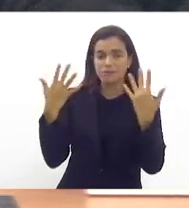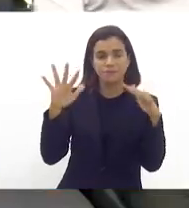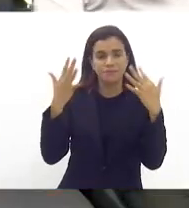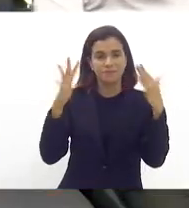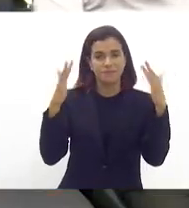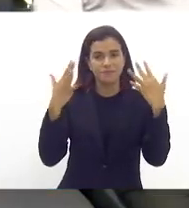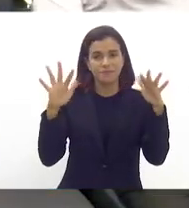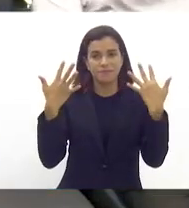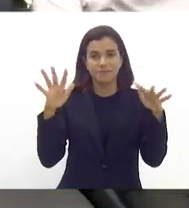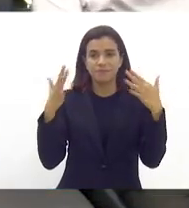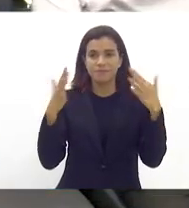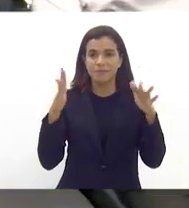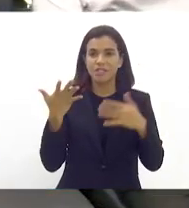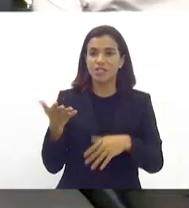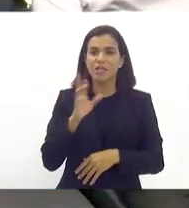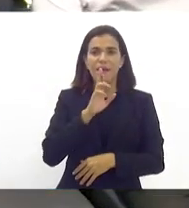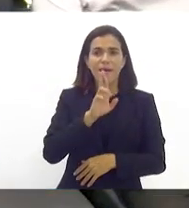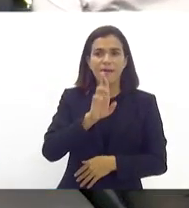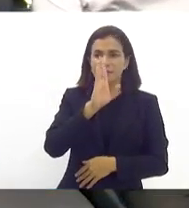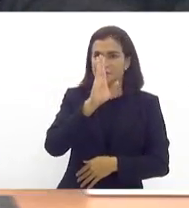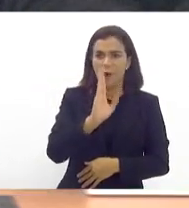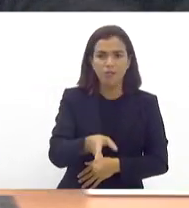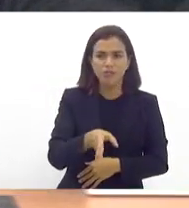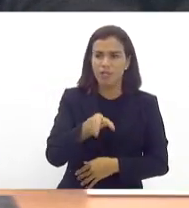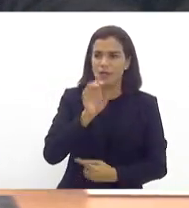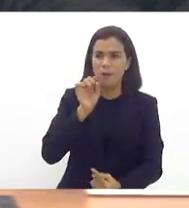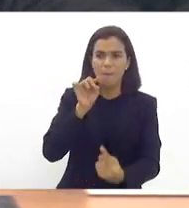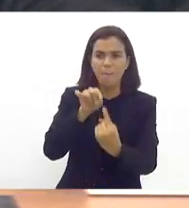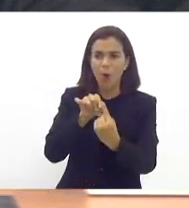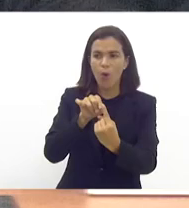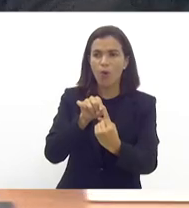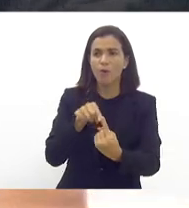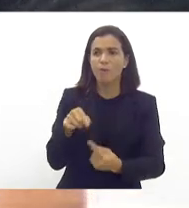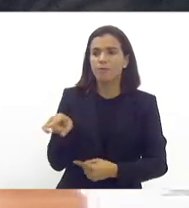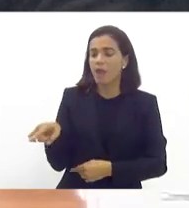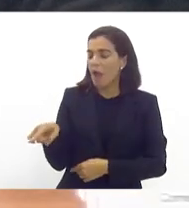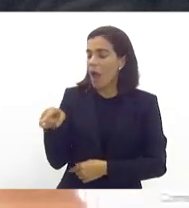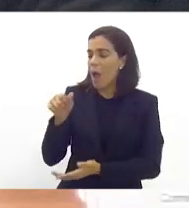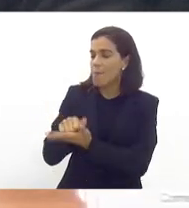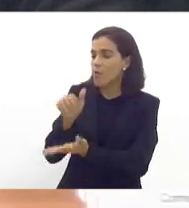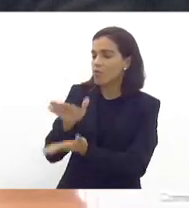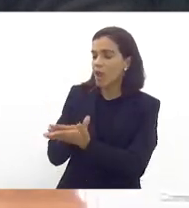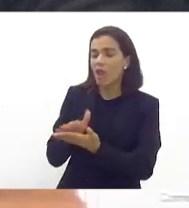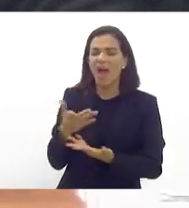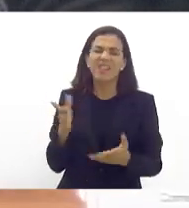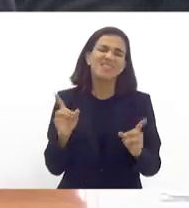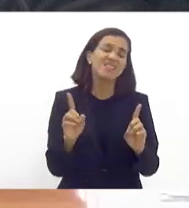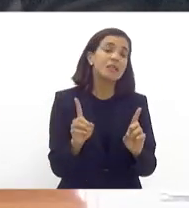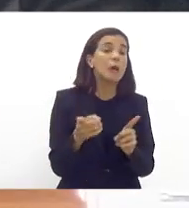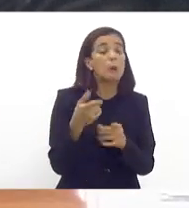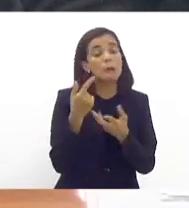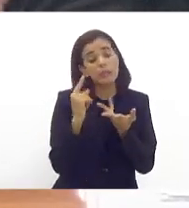é resposta objetiva tô aqui sou a NS Arrebentei eles assim M tei aqui ah não tá em não sei o que é